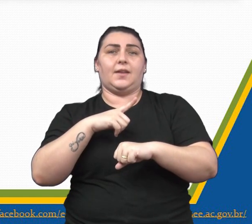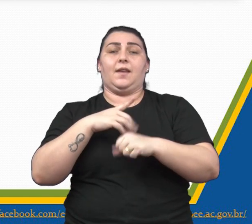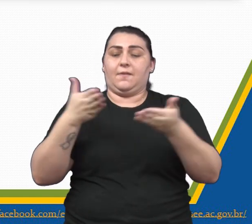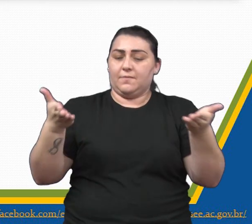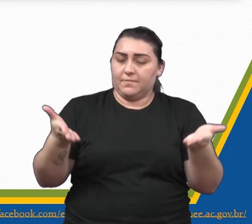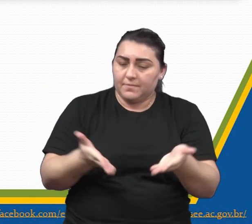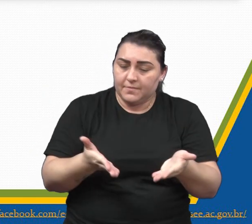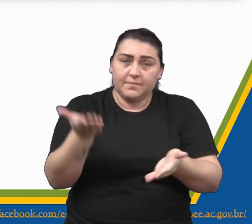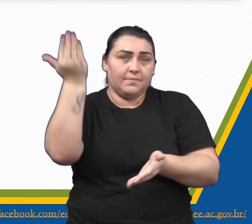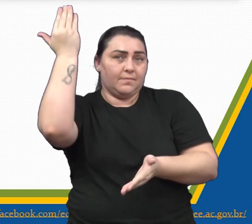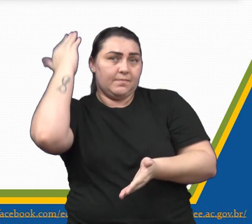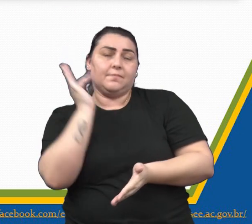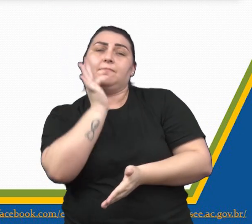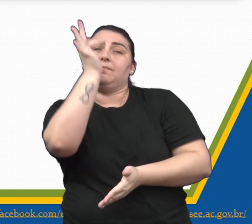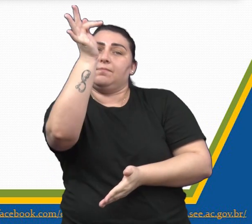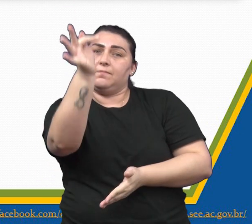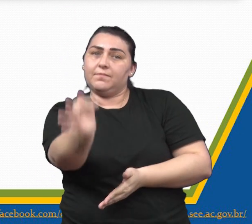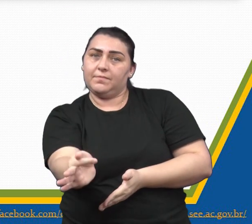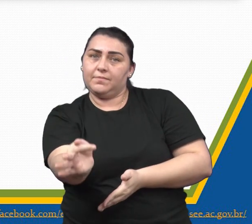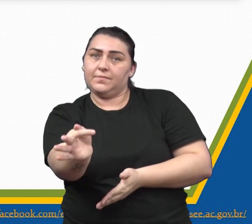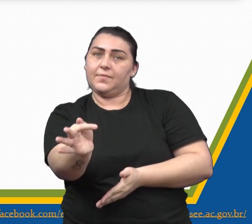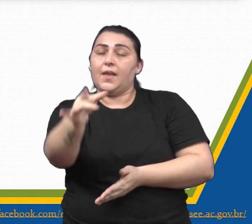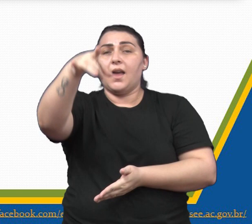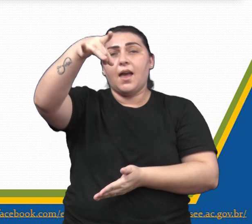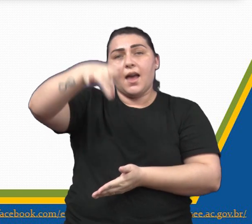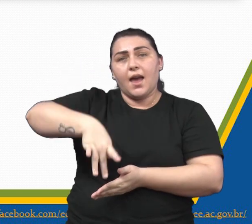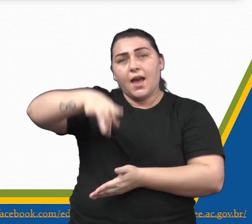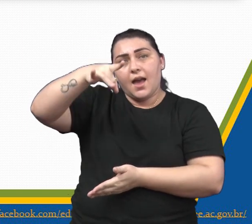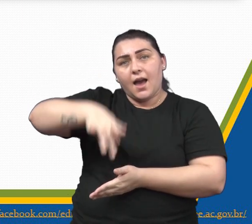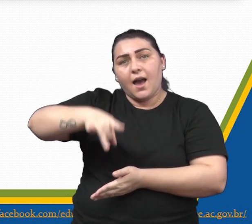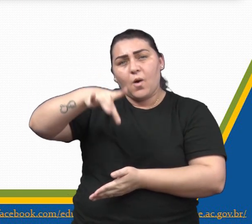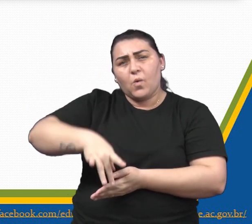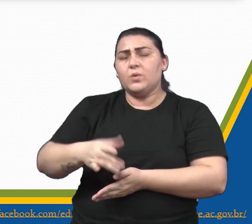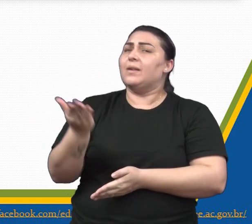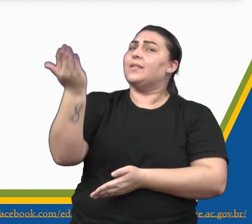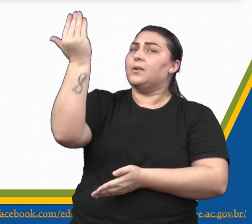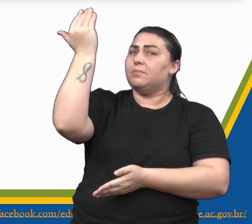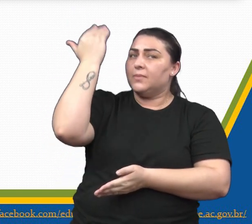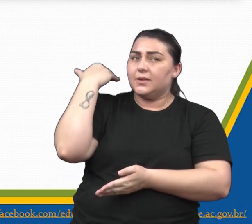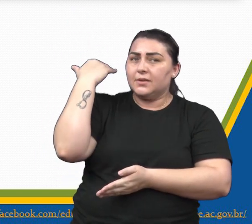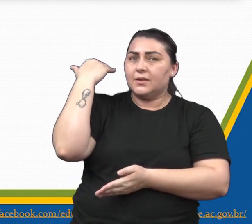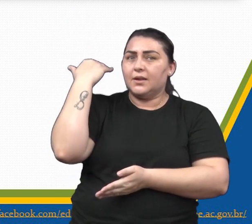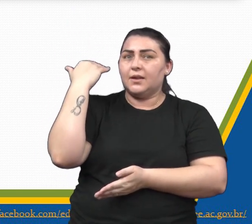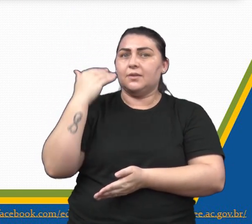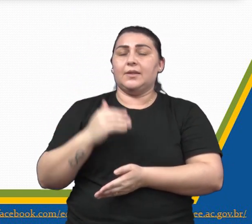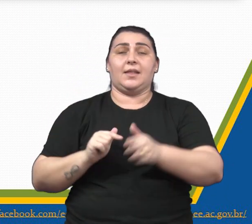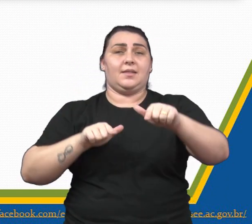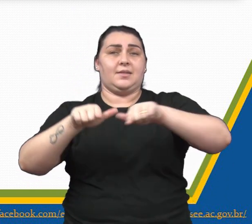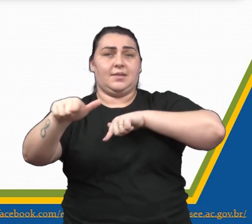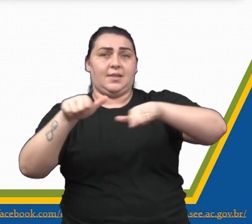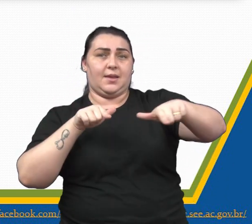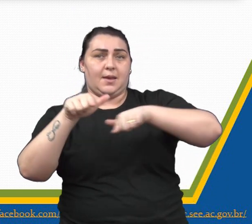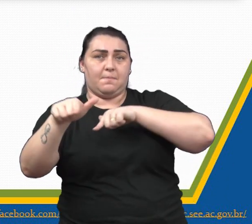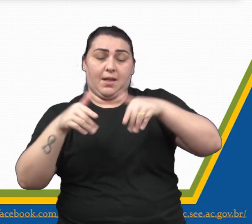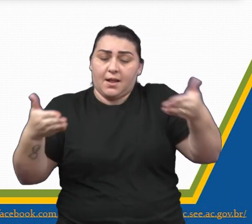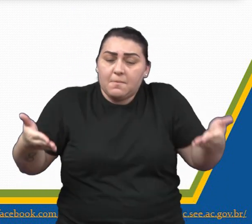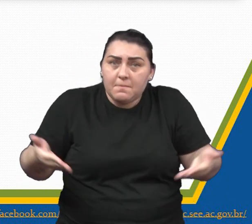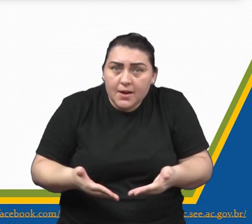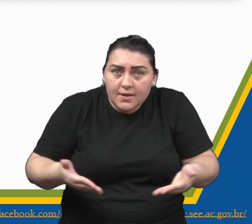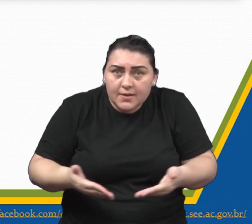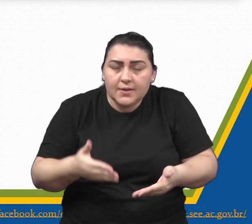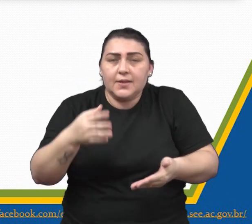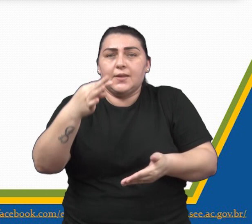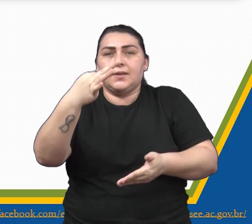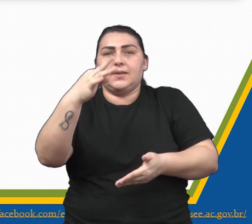Todas, exceto a última, estão no tempo pretérito. Apenas a última forma, trabalho, está no